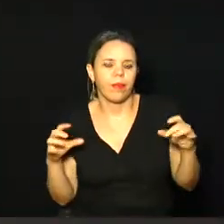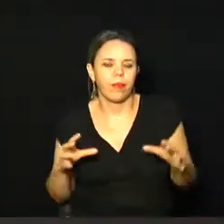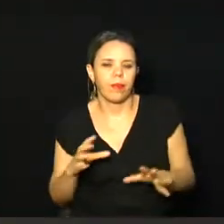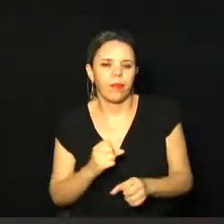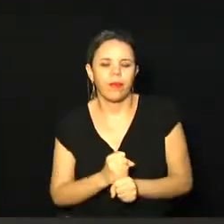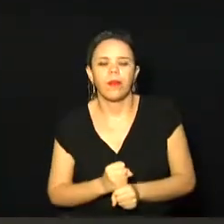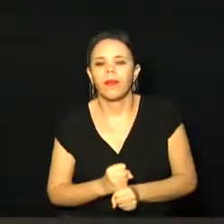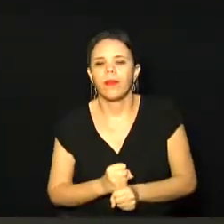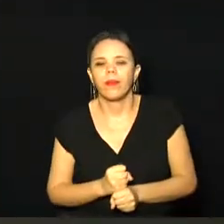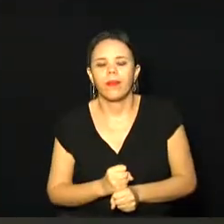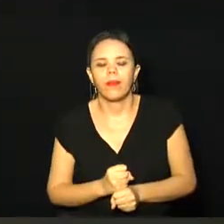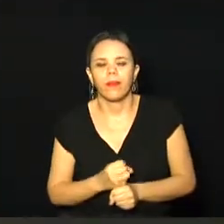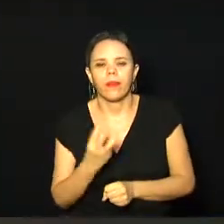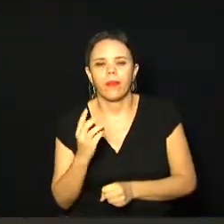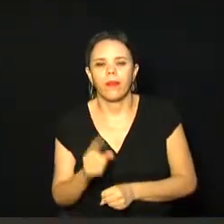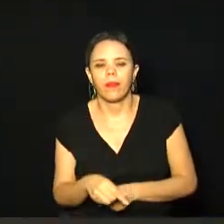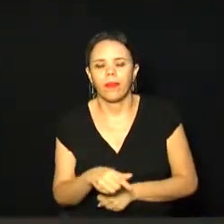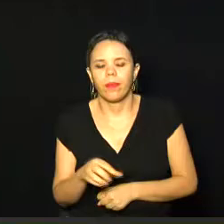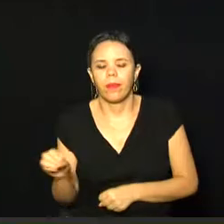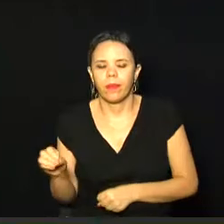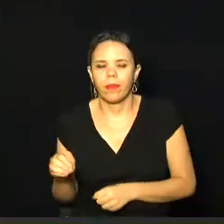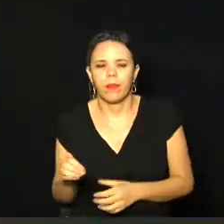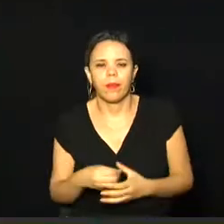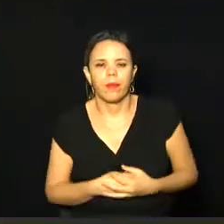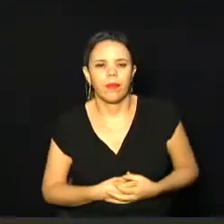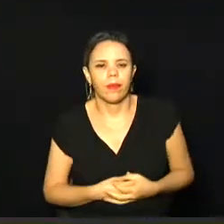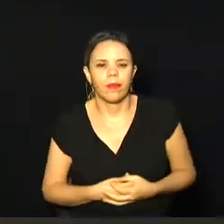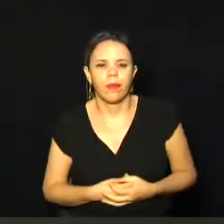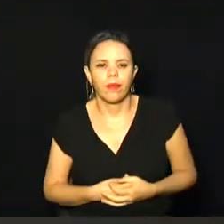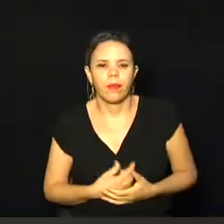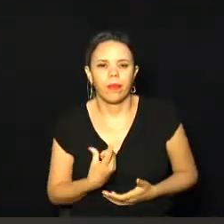totalizando não os 3.737, e sim